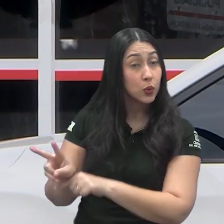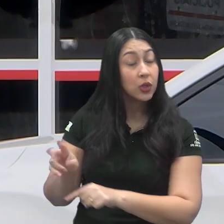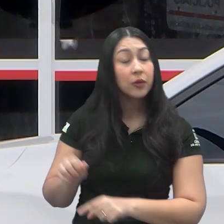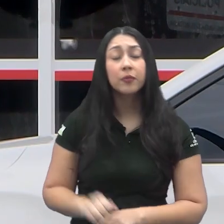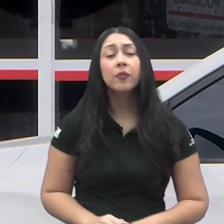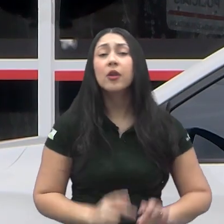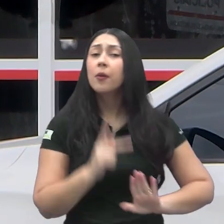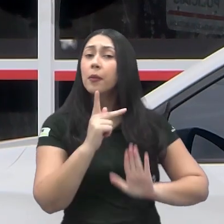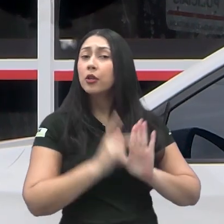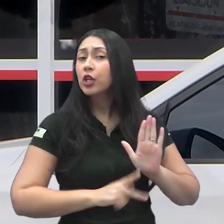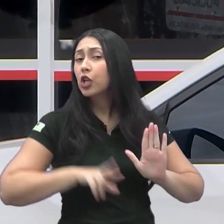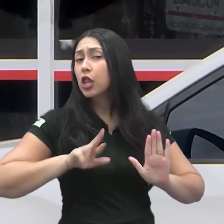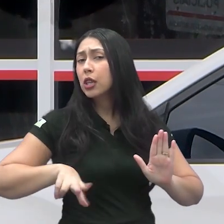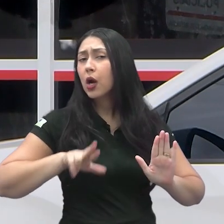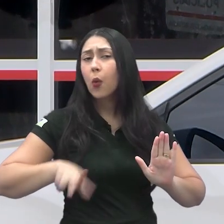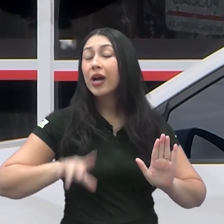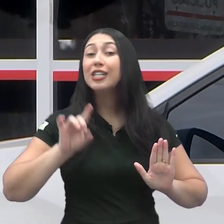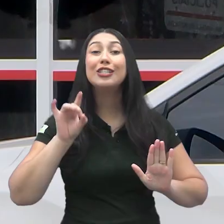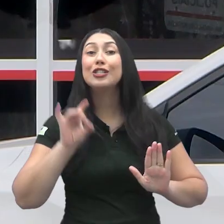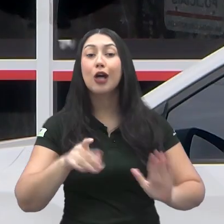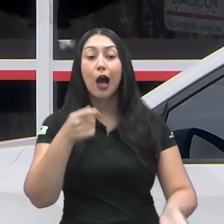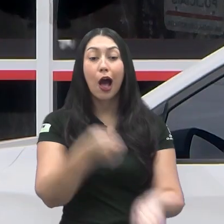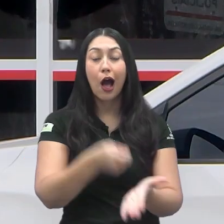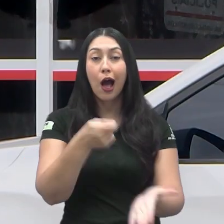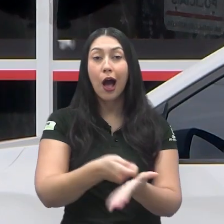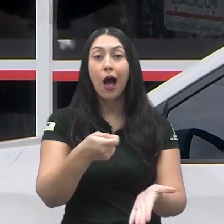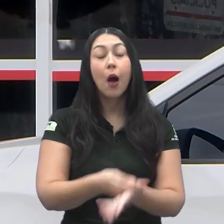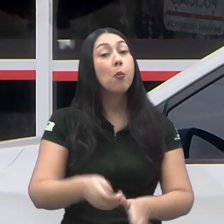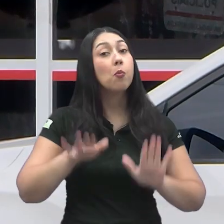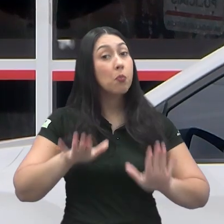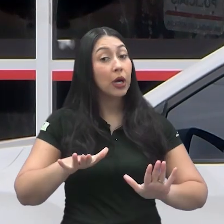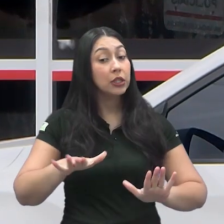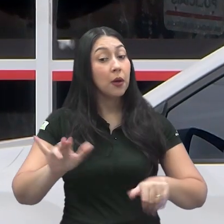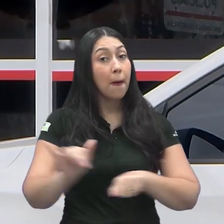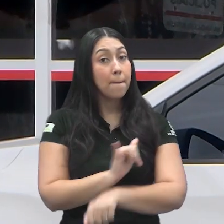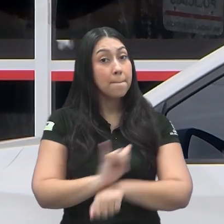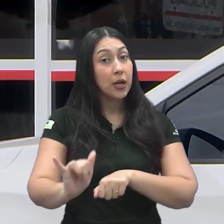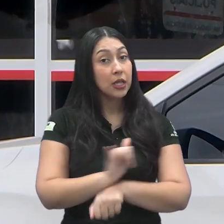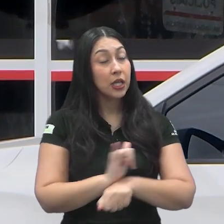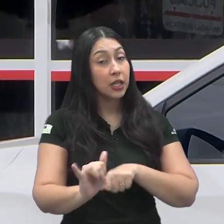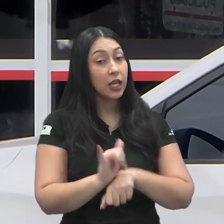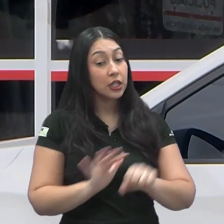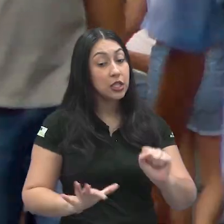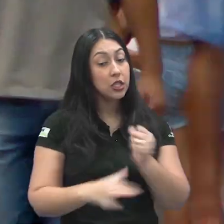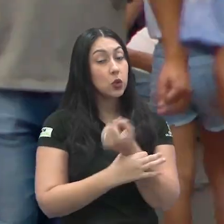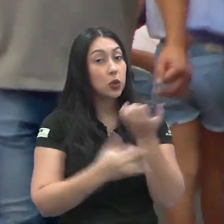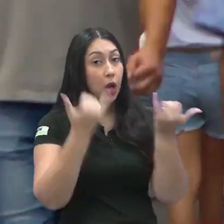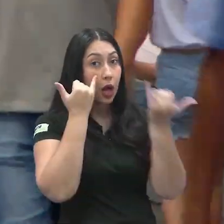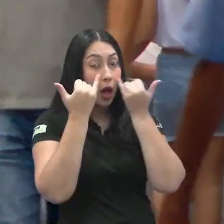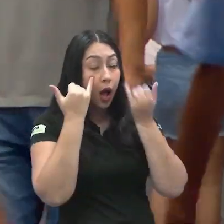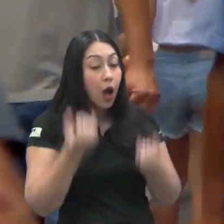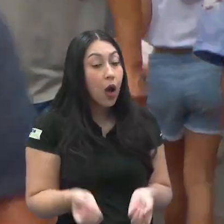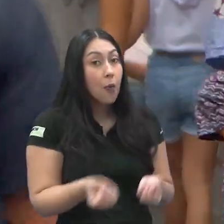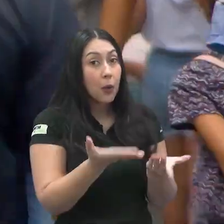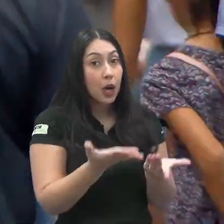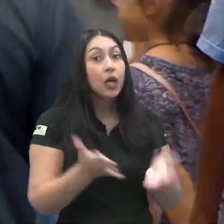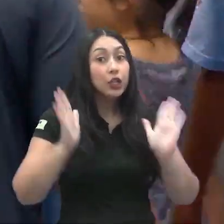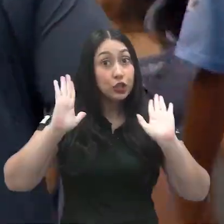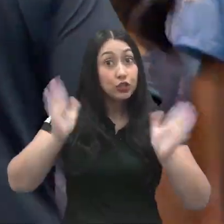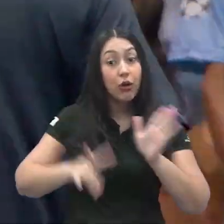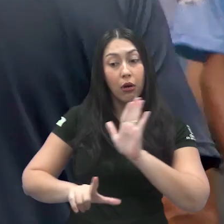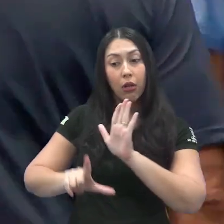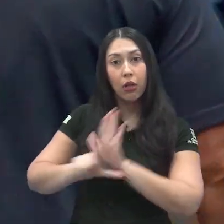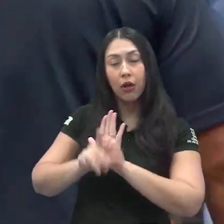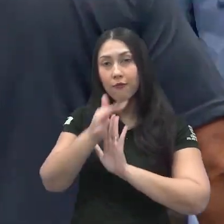também. O projeto não cria apenas uma obrigação, mas um fluxo seguro de informação. Embora já existam leis federais